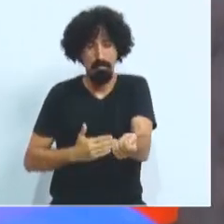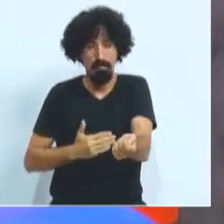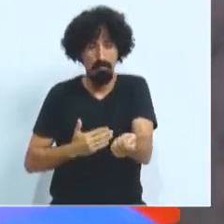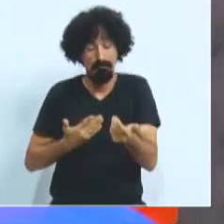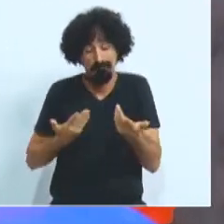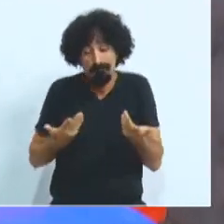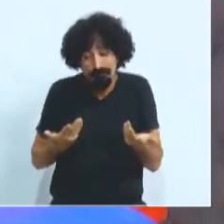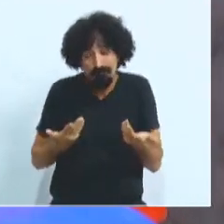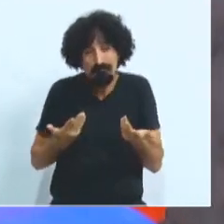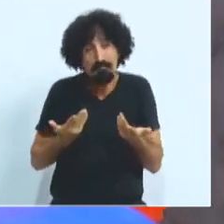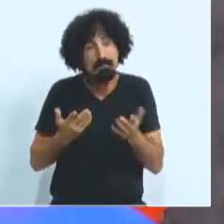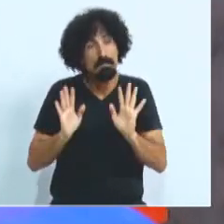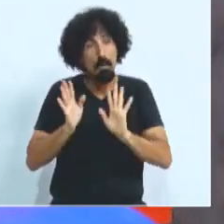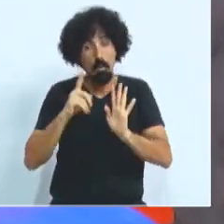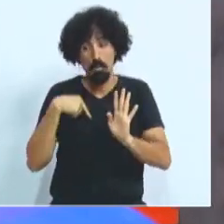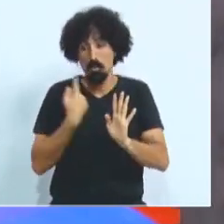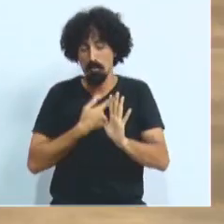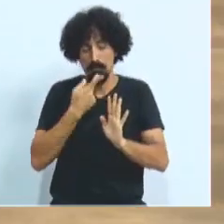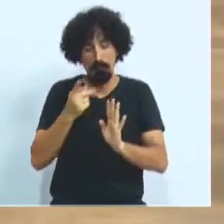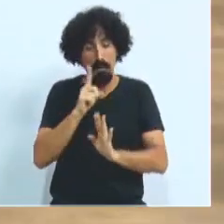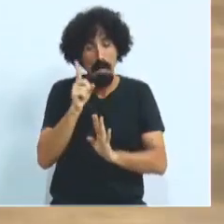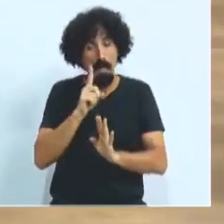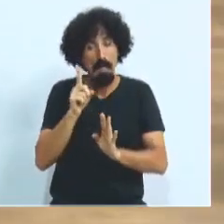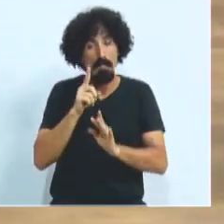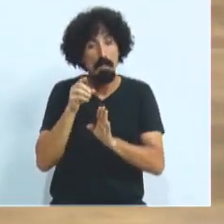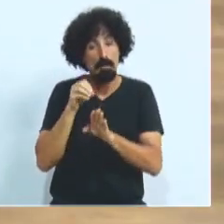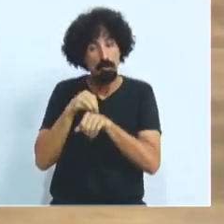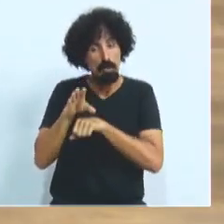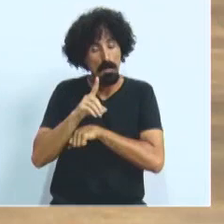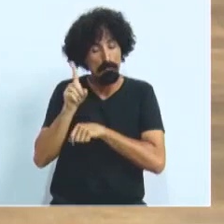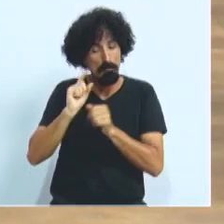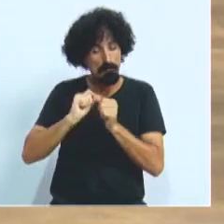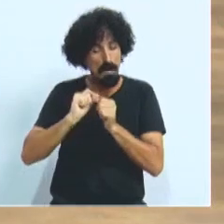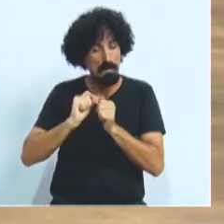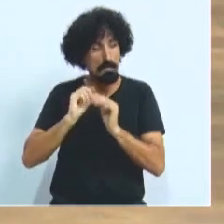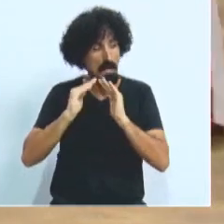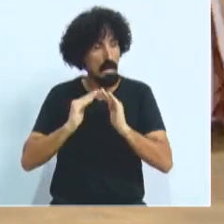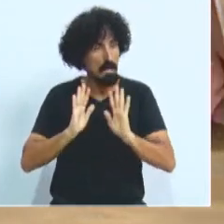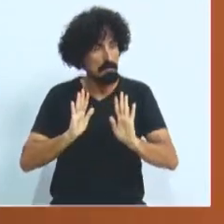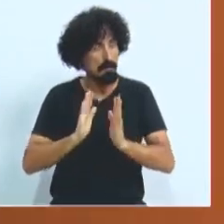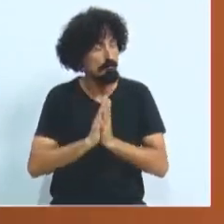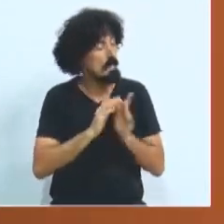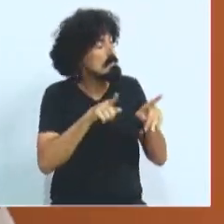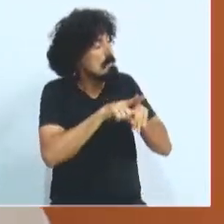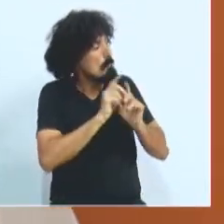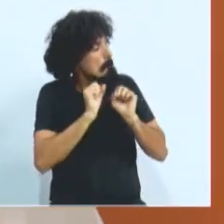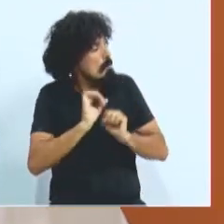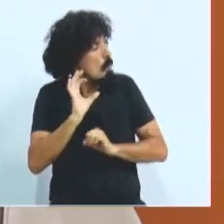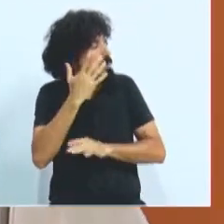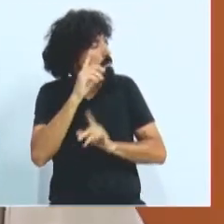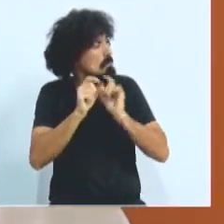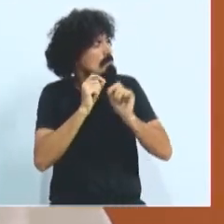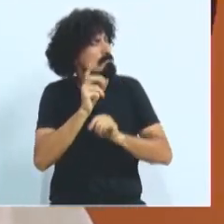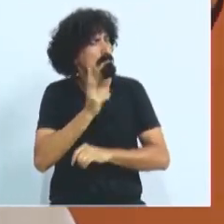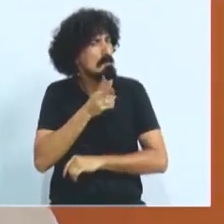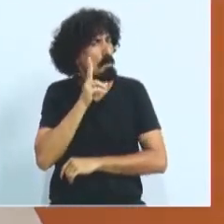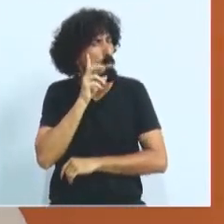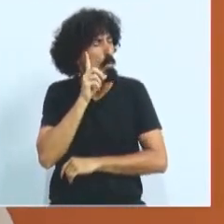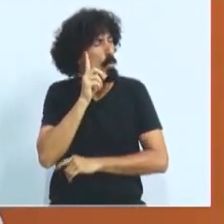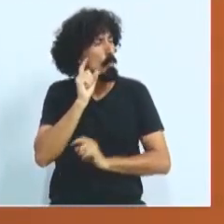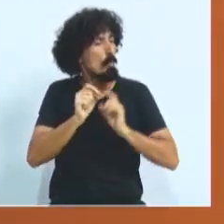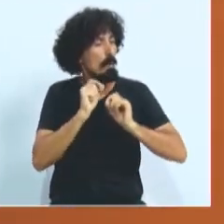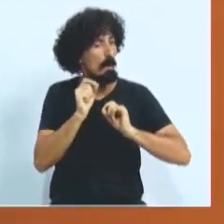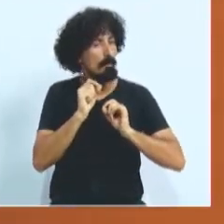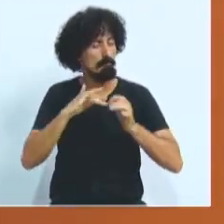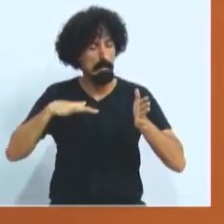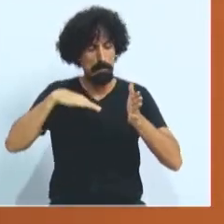tourniquet não é recomendável ninguém fazer em casa. Certo. Outra situação que pode acontecer, principalmente no nosso dia a dia, são os acidentes